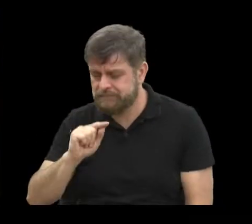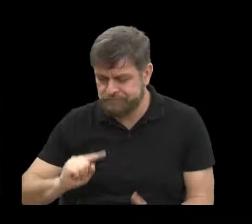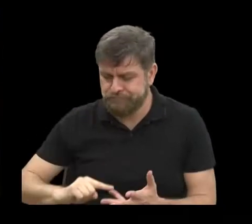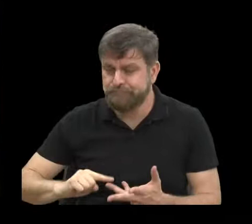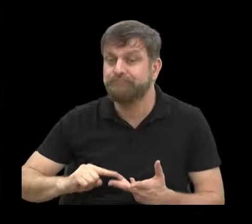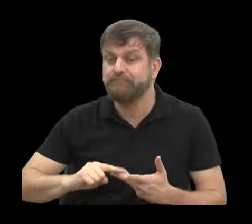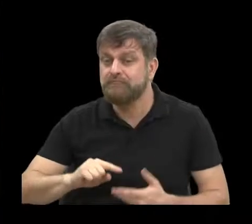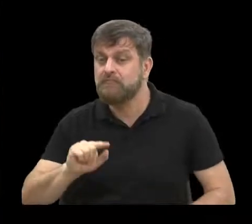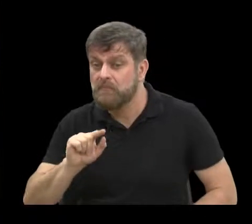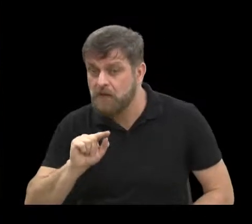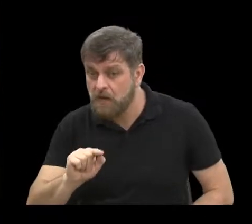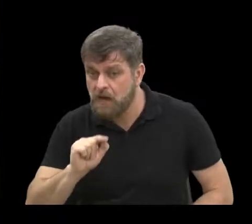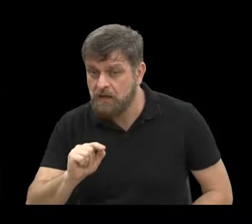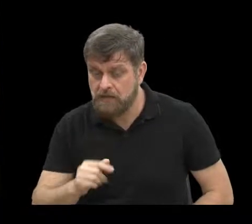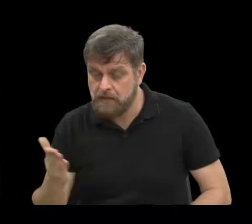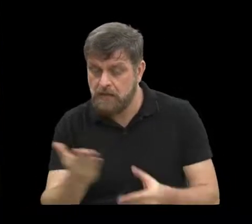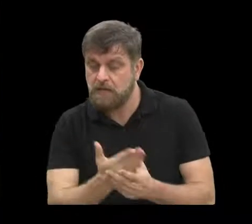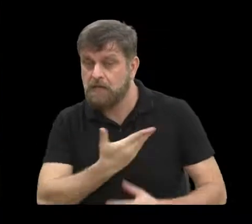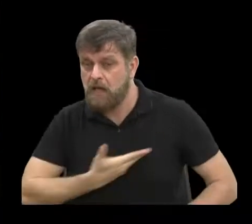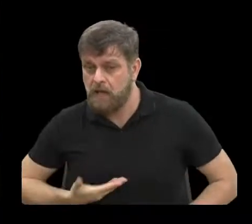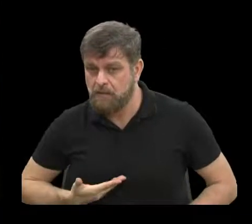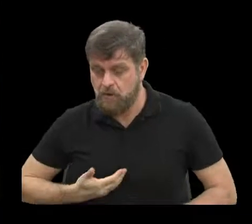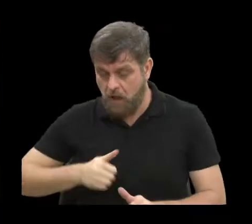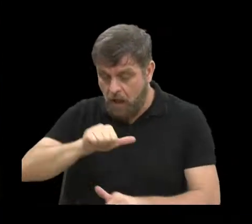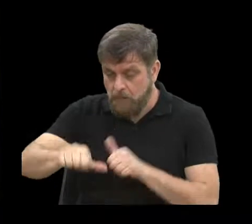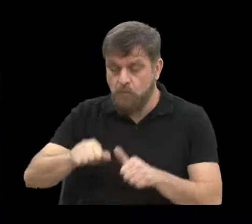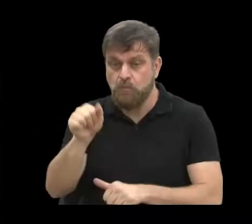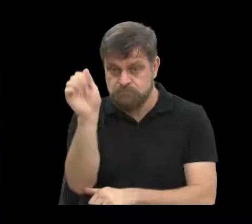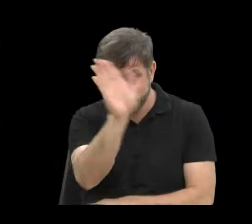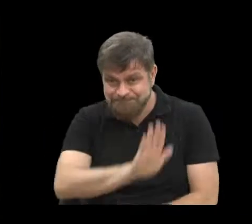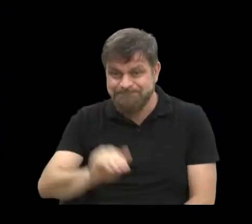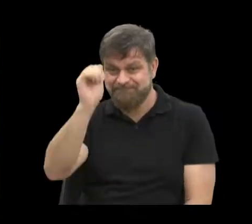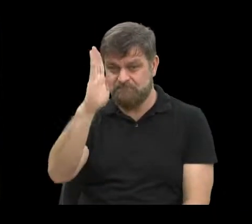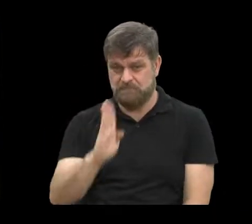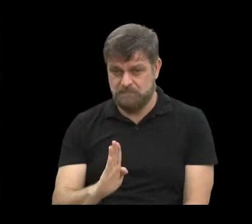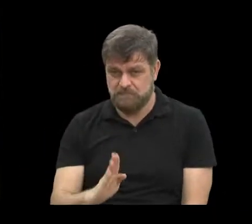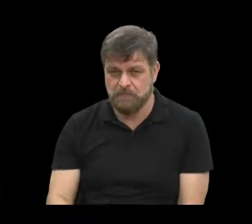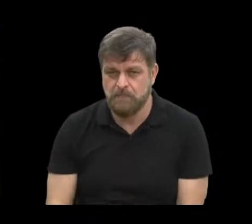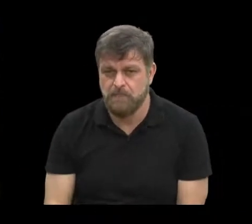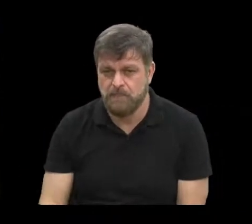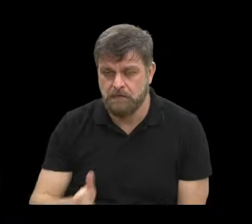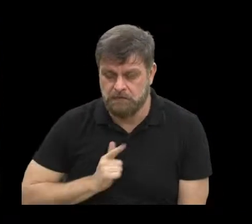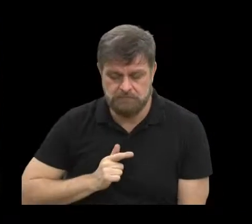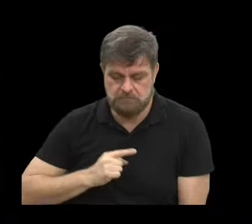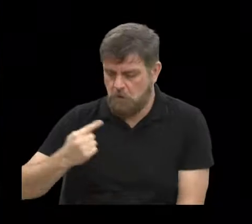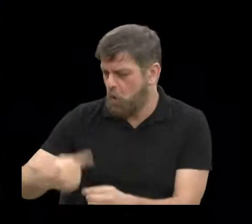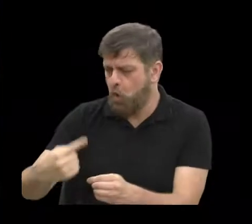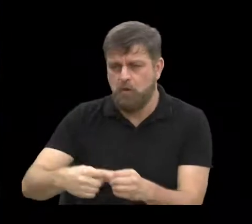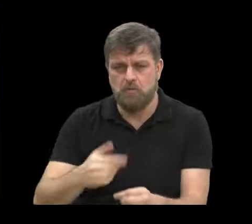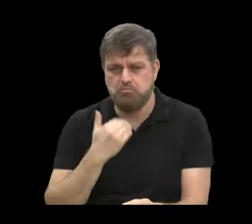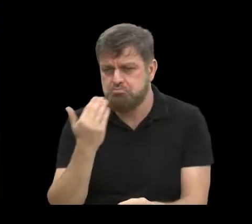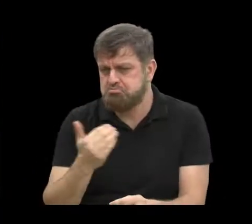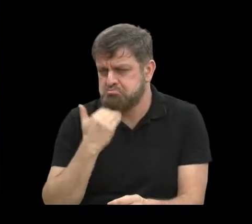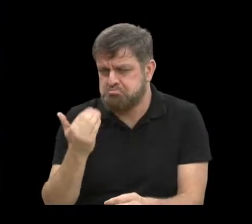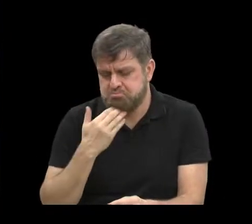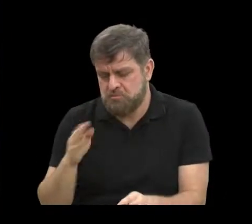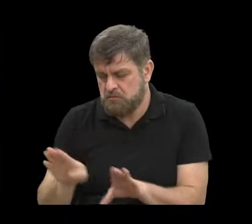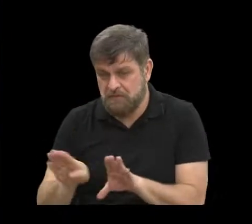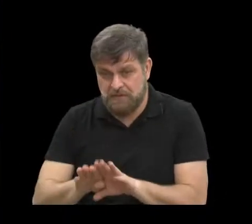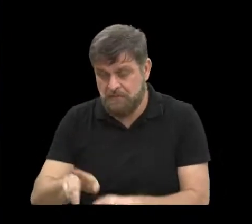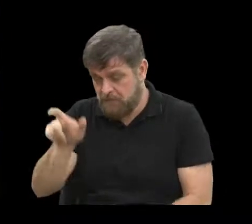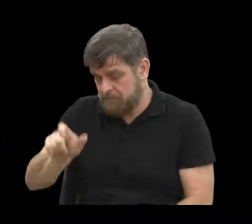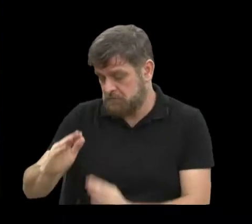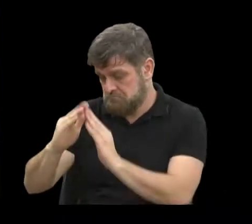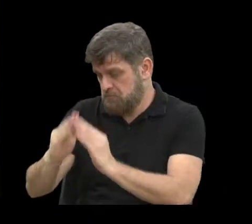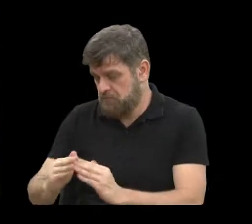ser abrangidas por essa ação civil pública que é nacional, independente, então, do município que a pessoa